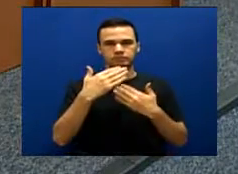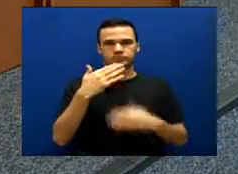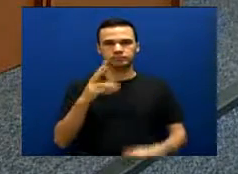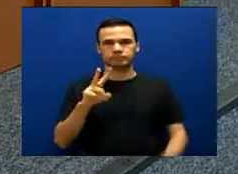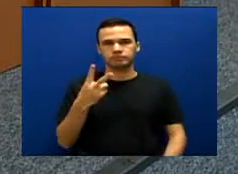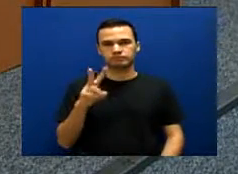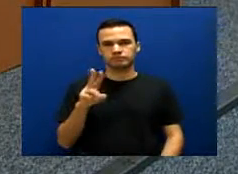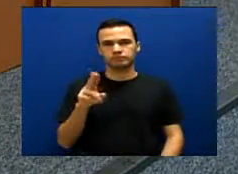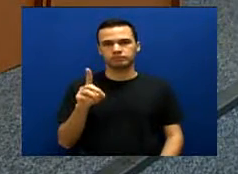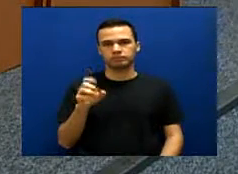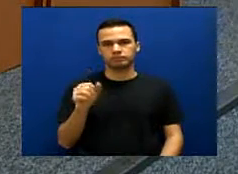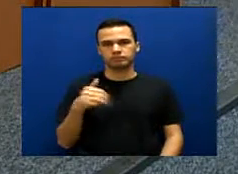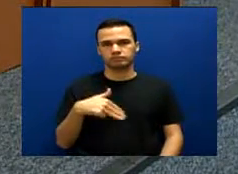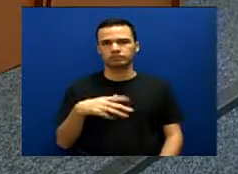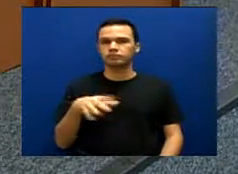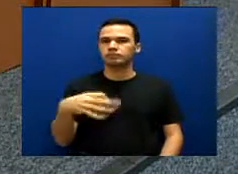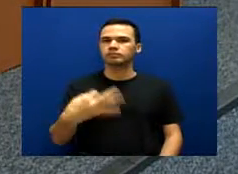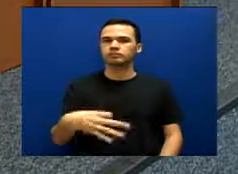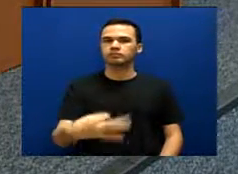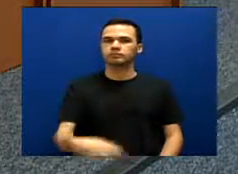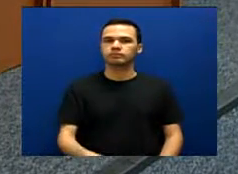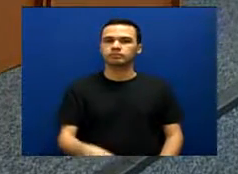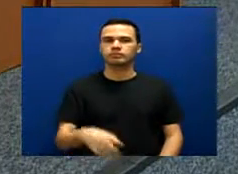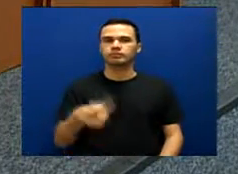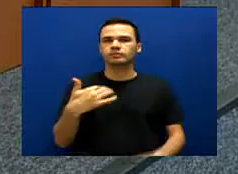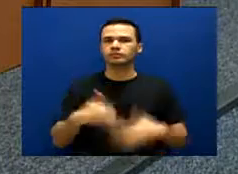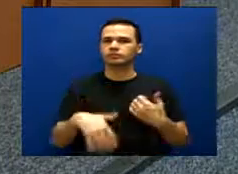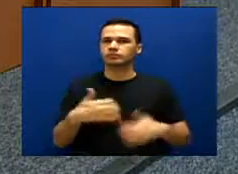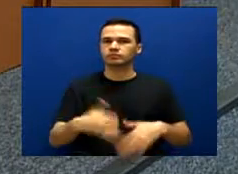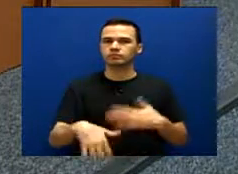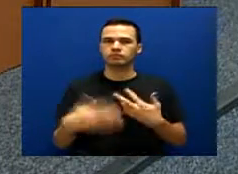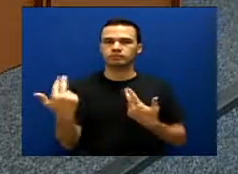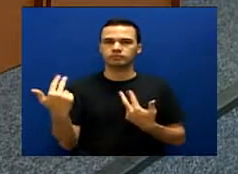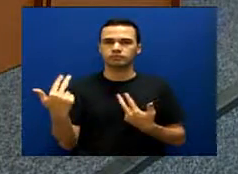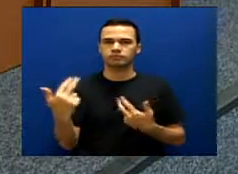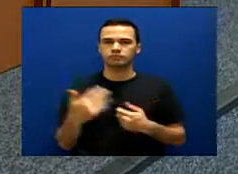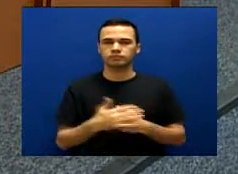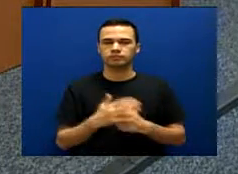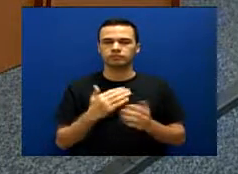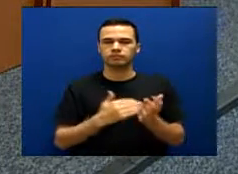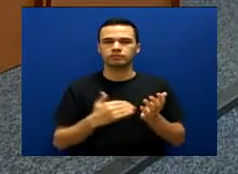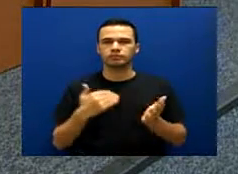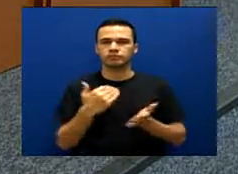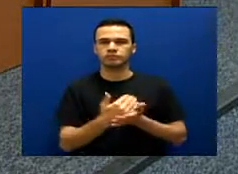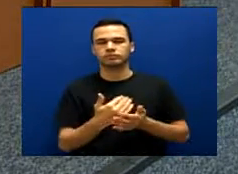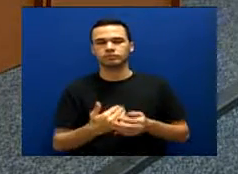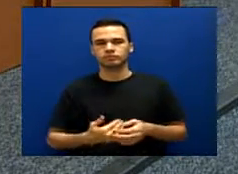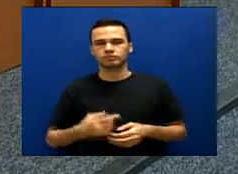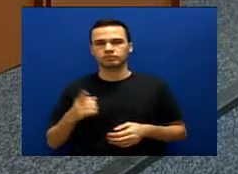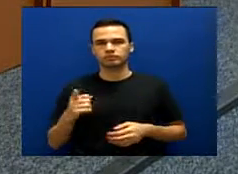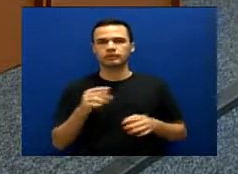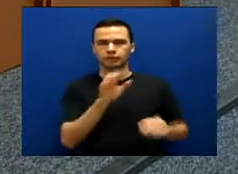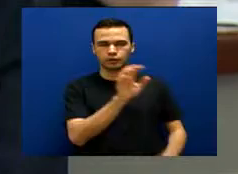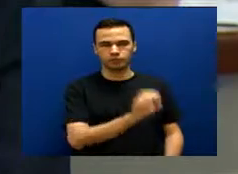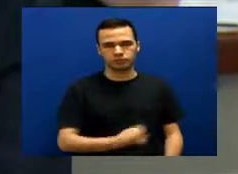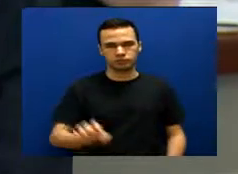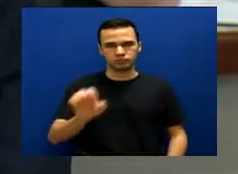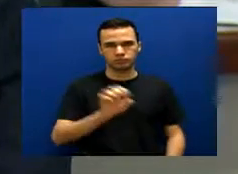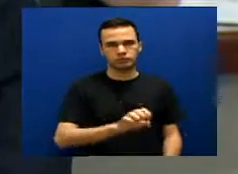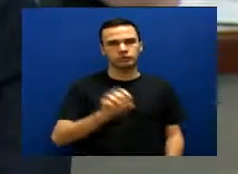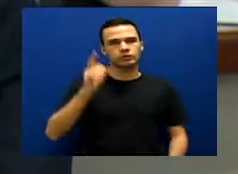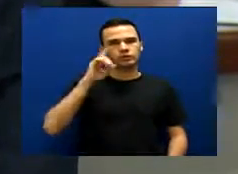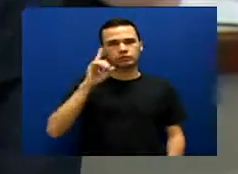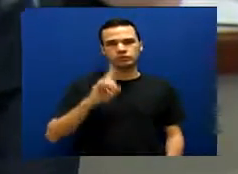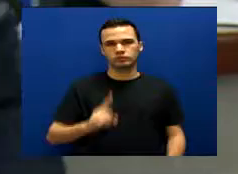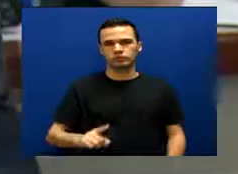Vereador Hudson. Exatamente, Fausto. Era isso que eu ia fazer um complemento. É, o Estado, muitas vezes, eu não sei porque